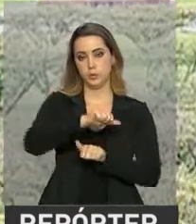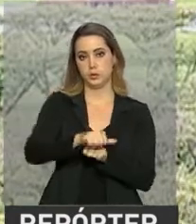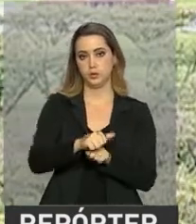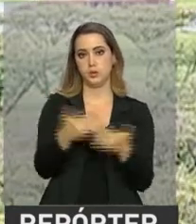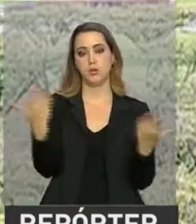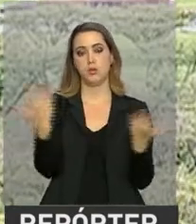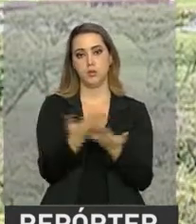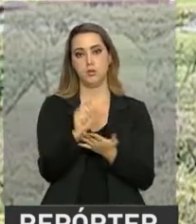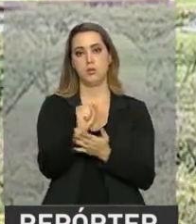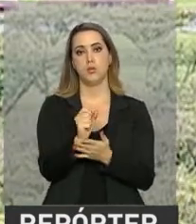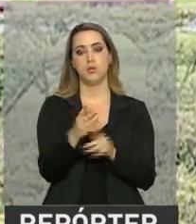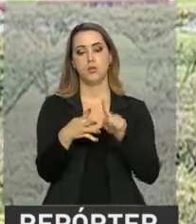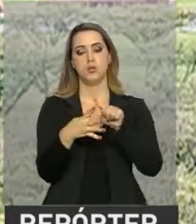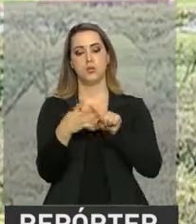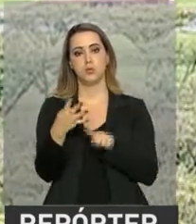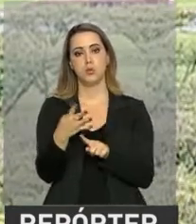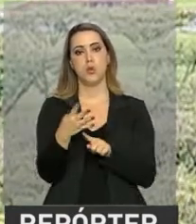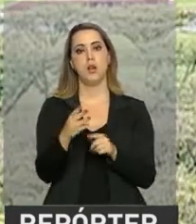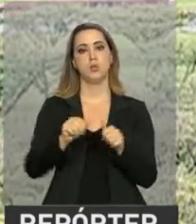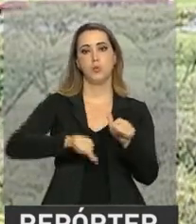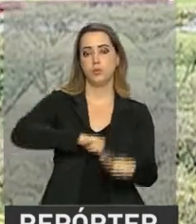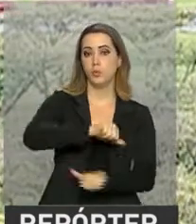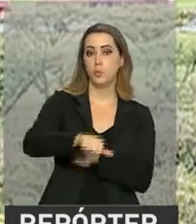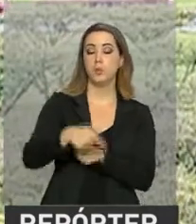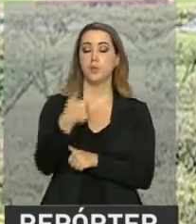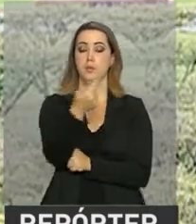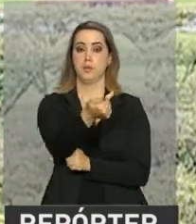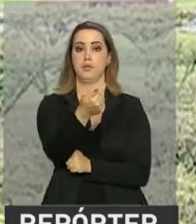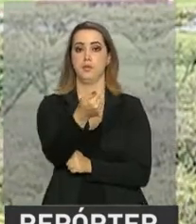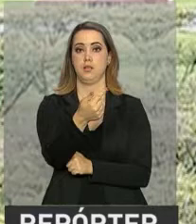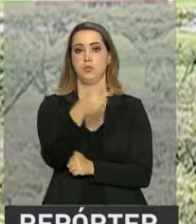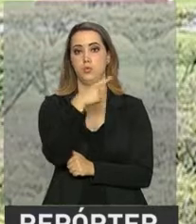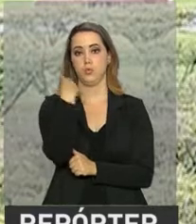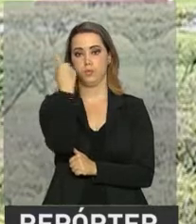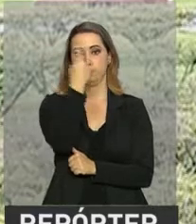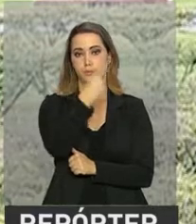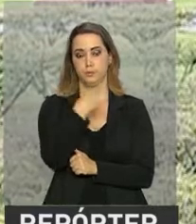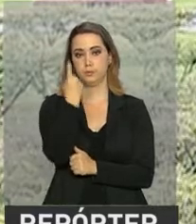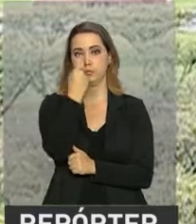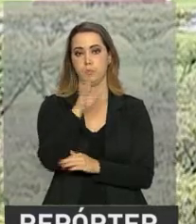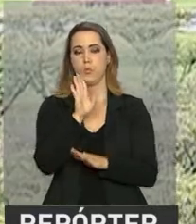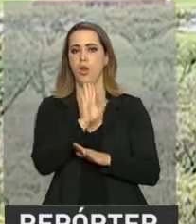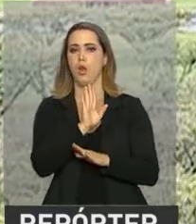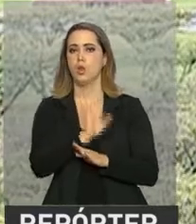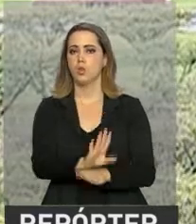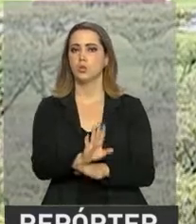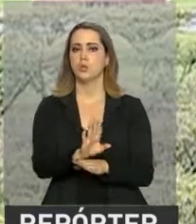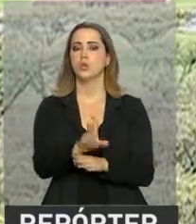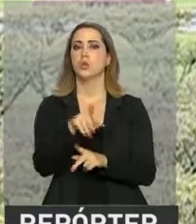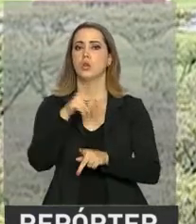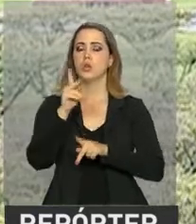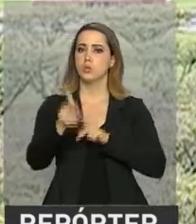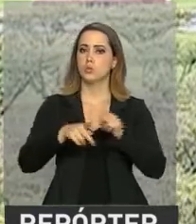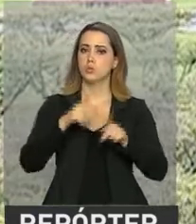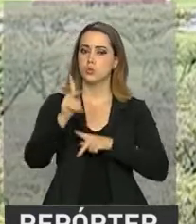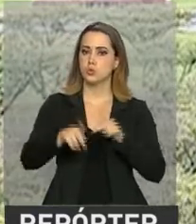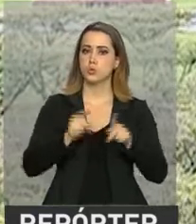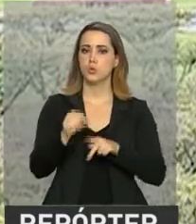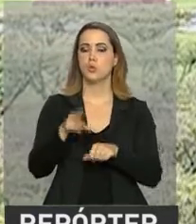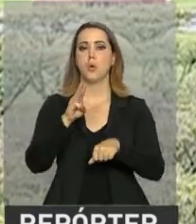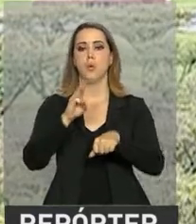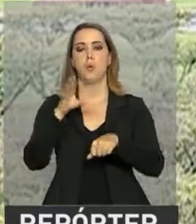com de 4 para 7 horas diárias. Com ações de acompanhamento pedagógico em língua portuguesa